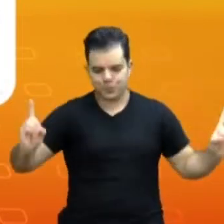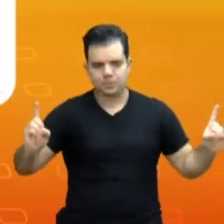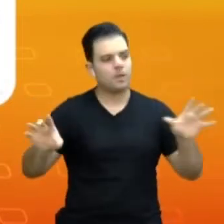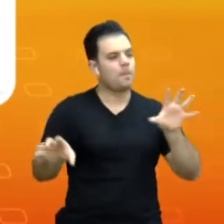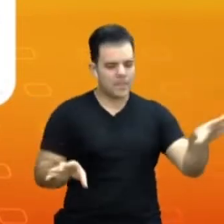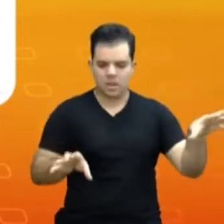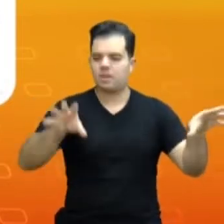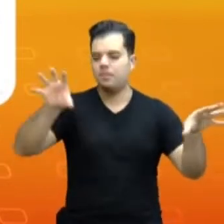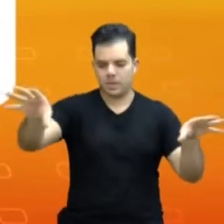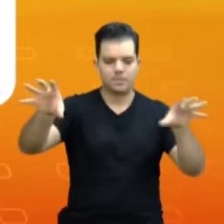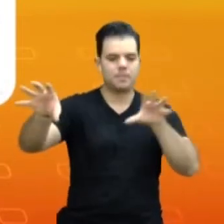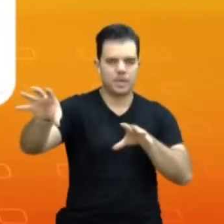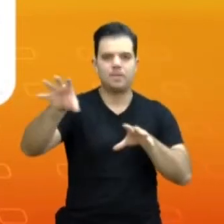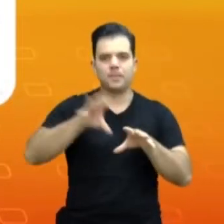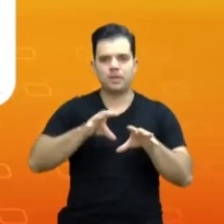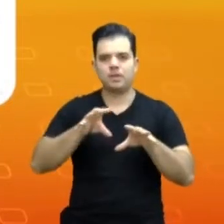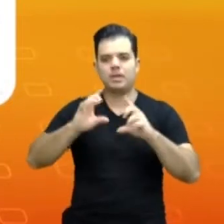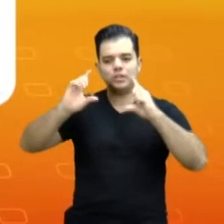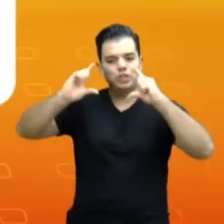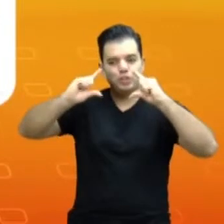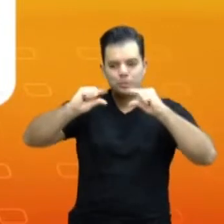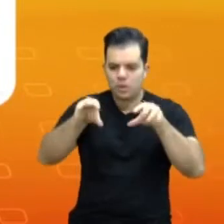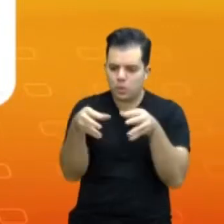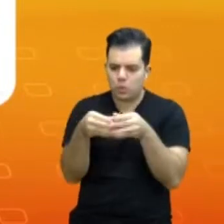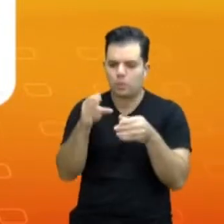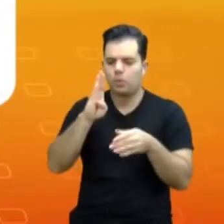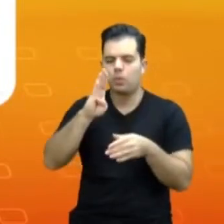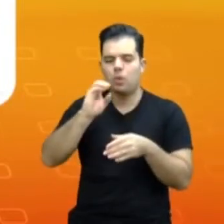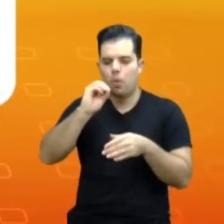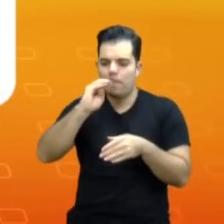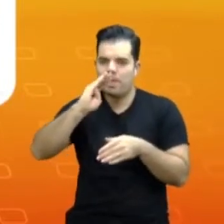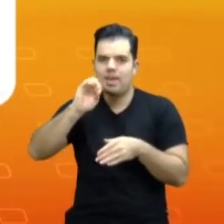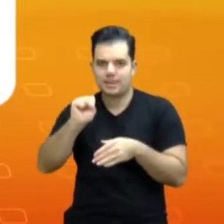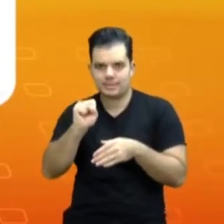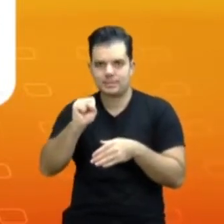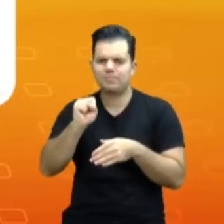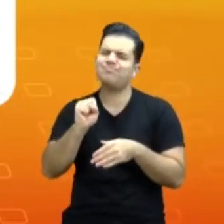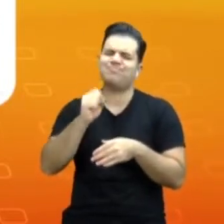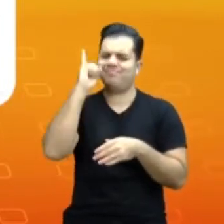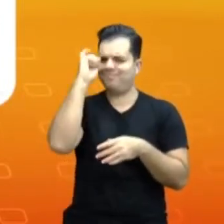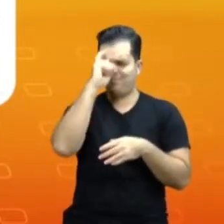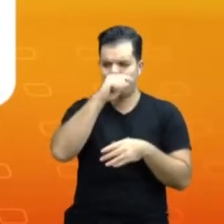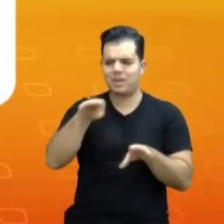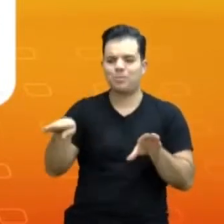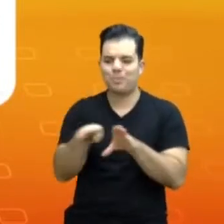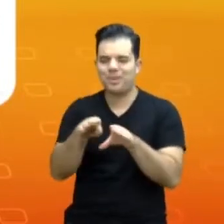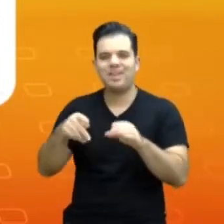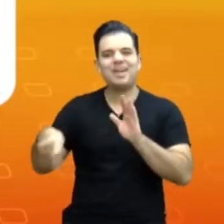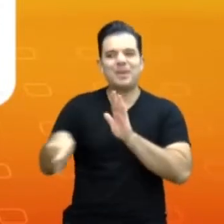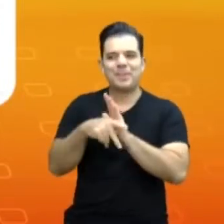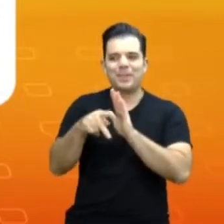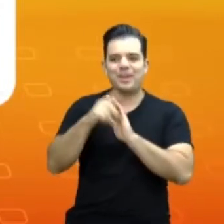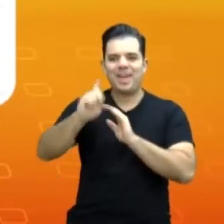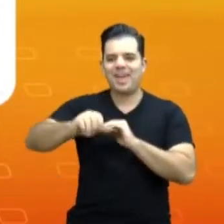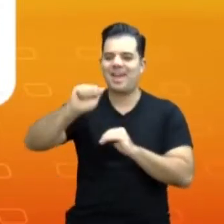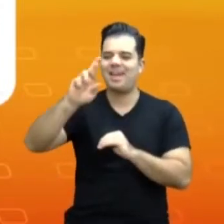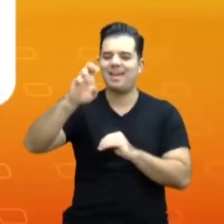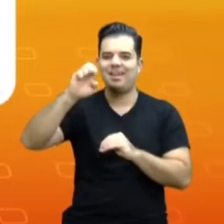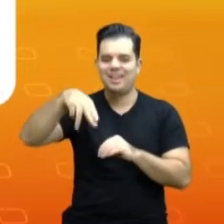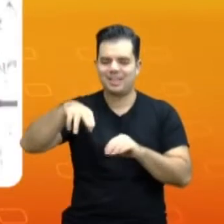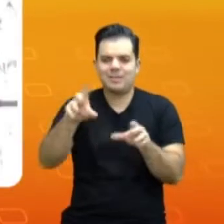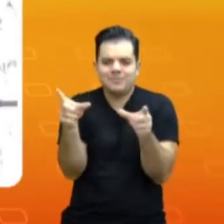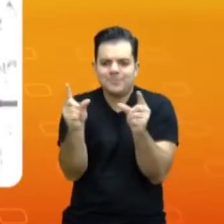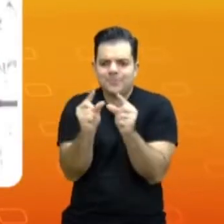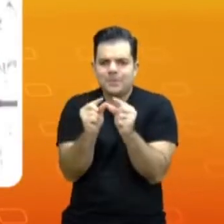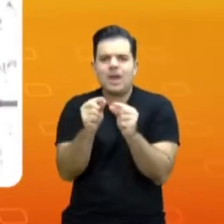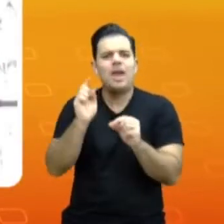nesse sentido. Diminuir a equipe da OBS é muito difícil, porque a equipe da Arena já enxuta, já tem ali o necessário para operar.